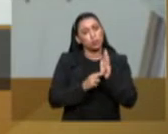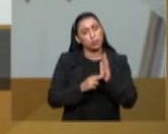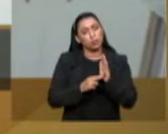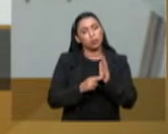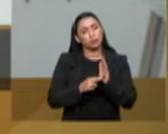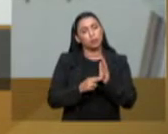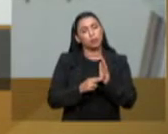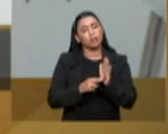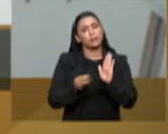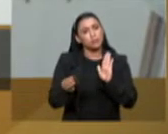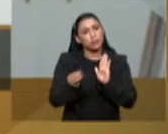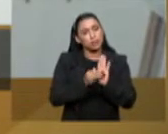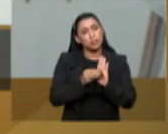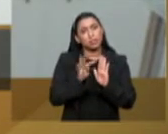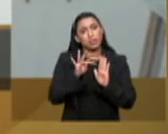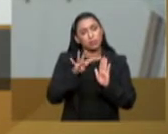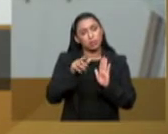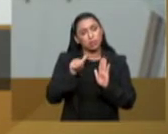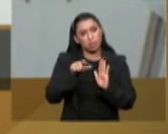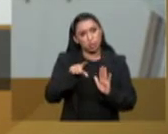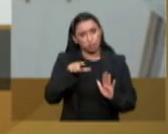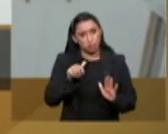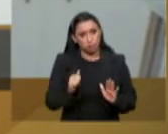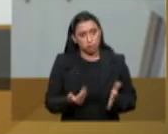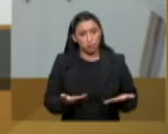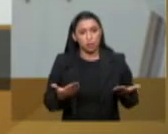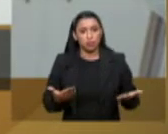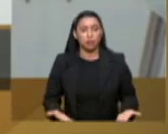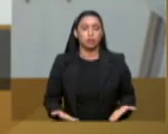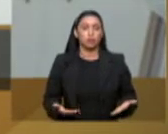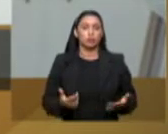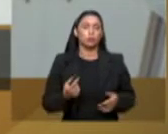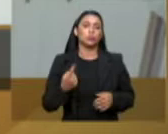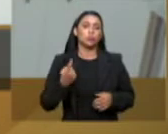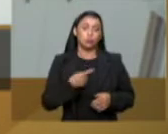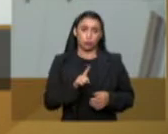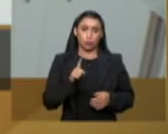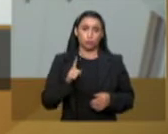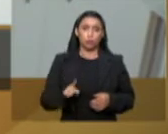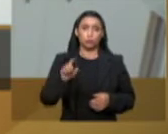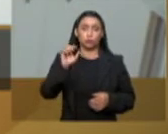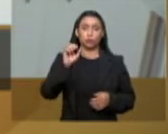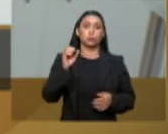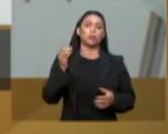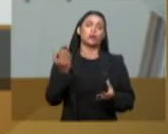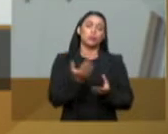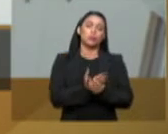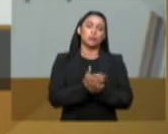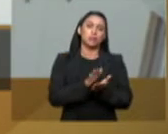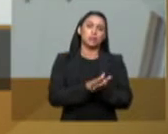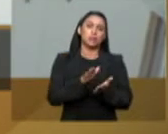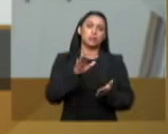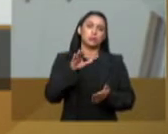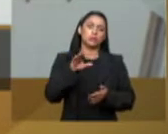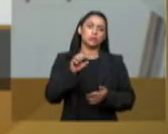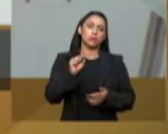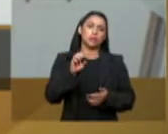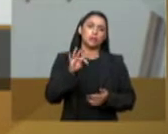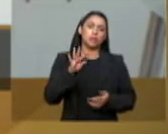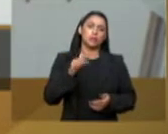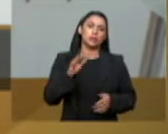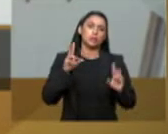infralegal fixar o valor da taxa. E, por fim, um último precedente do Supremo Tribunal Federal,